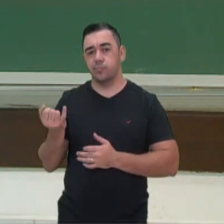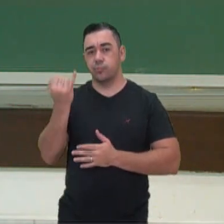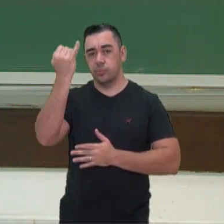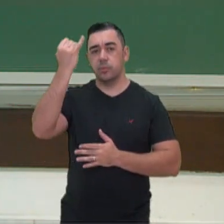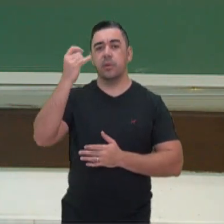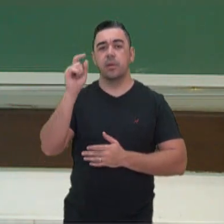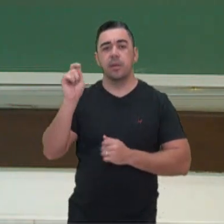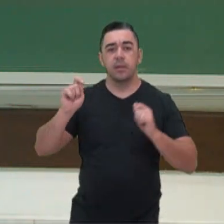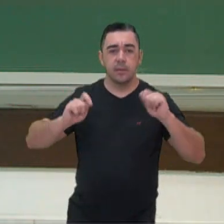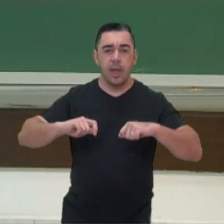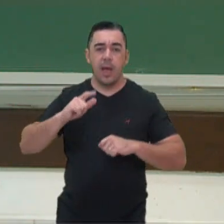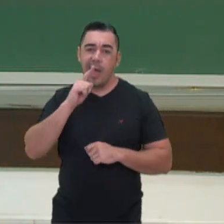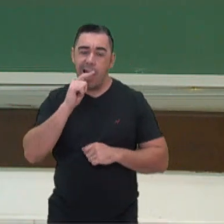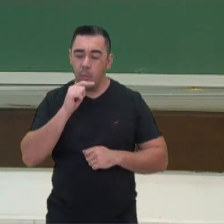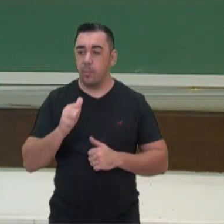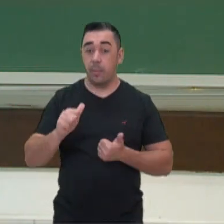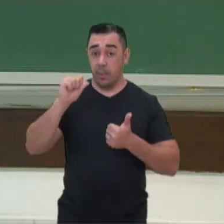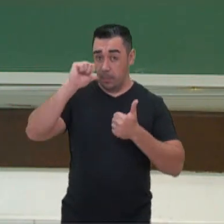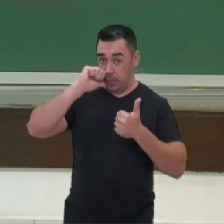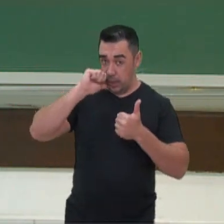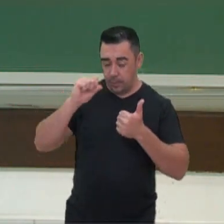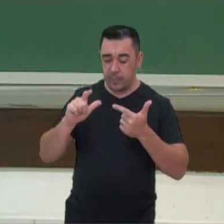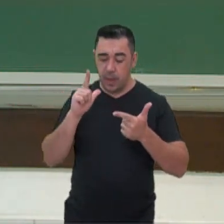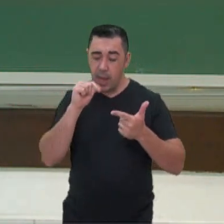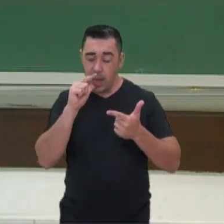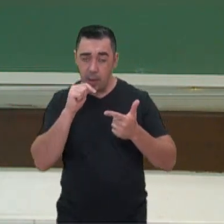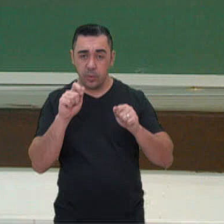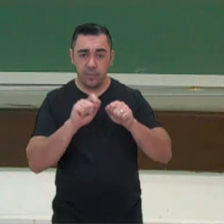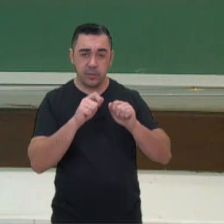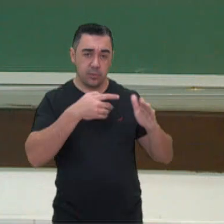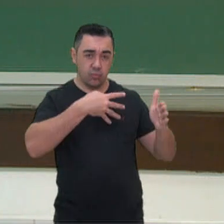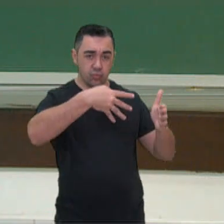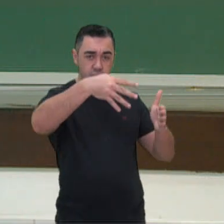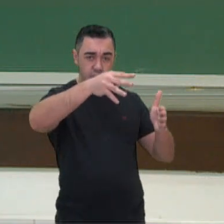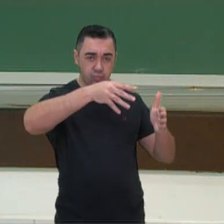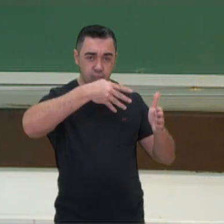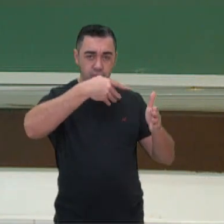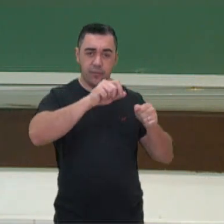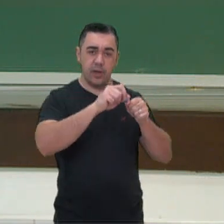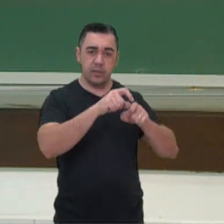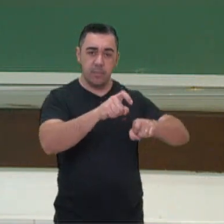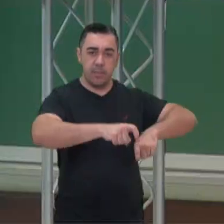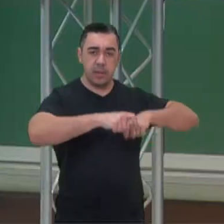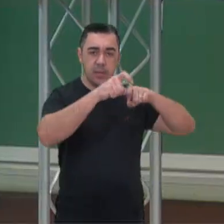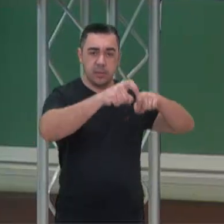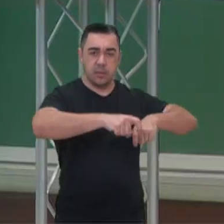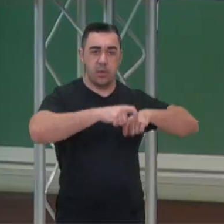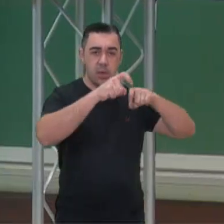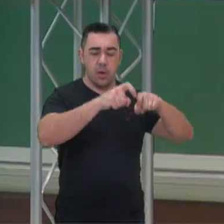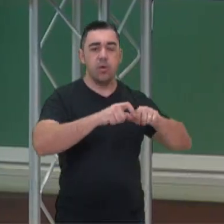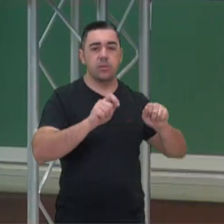ter água para consumo e também poder produzir